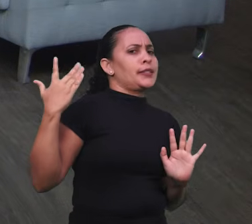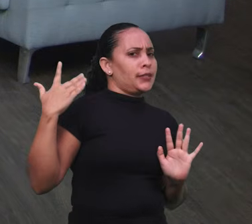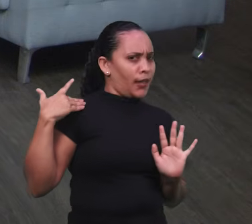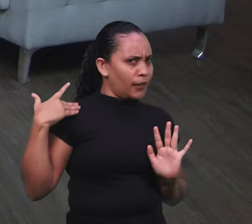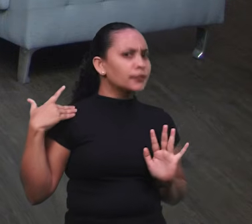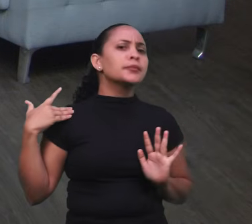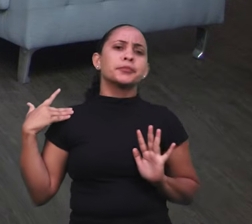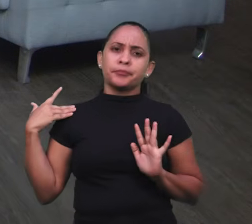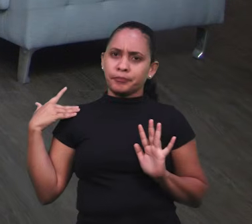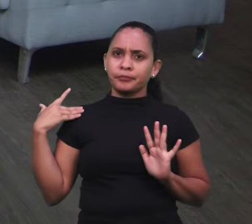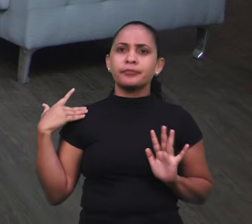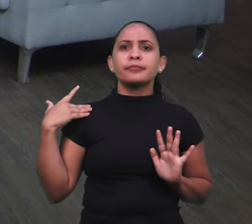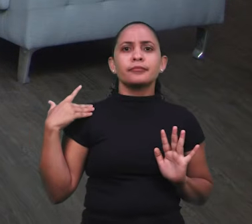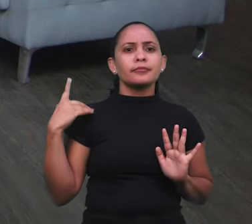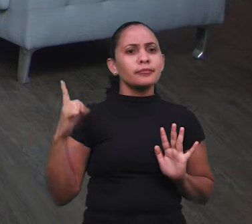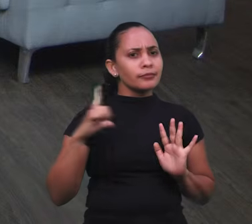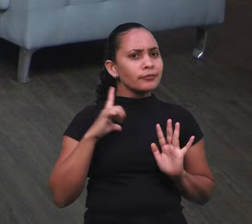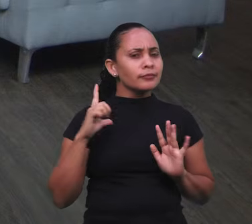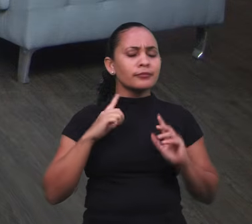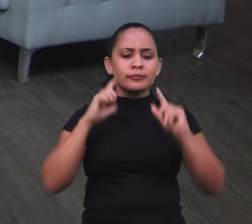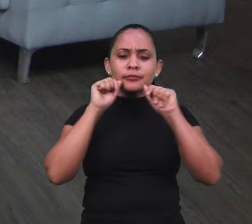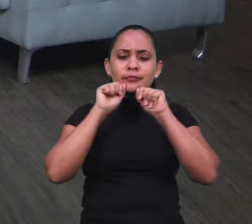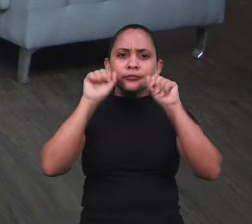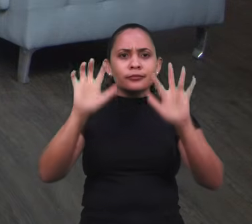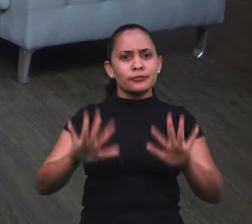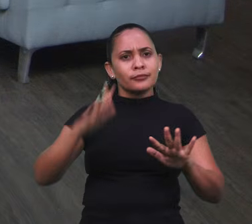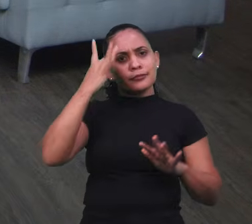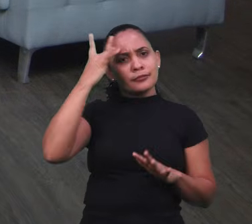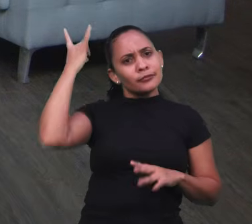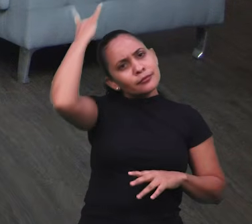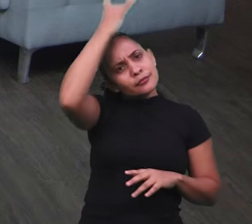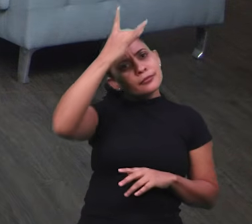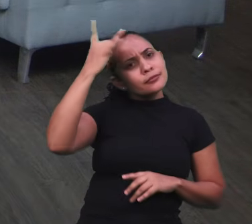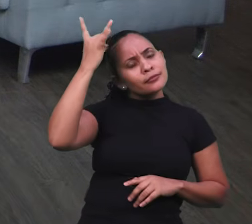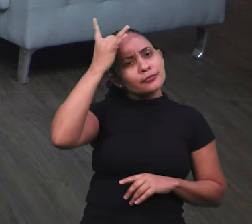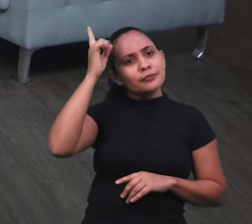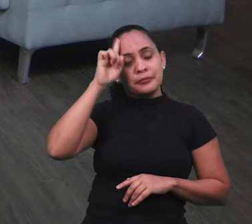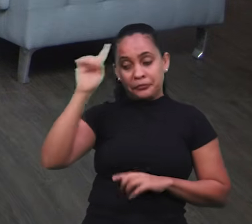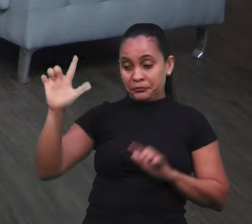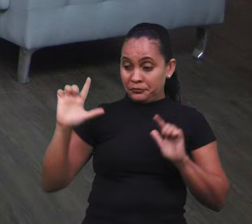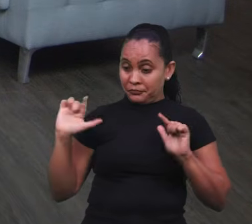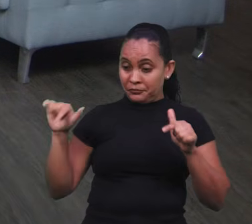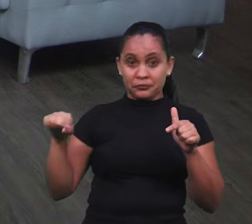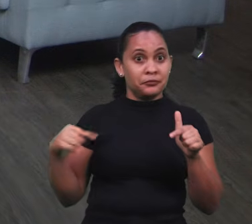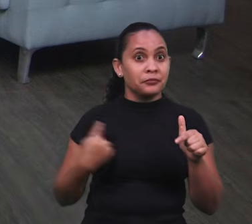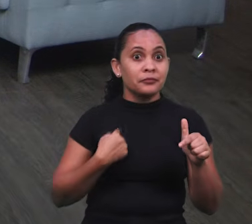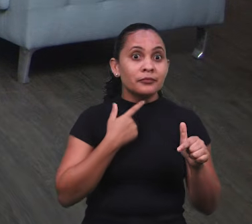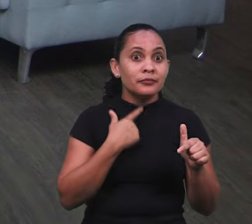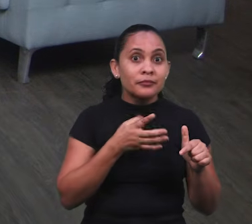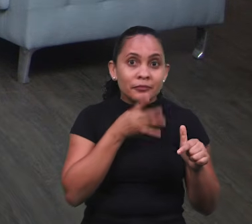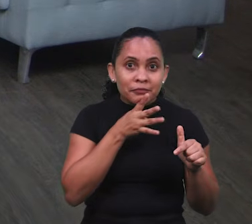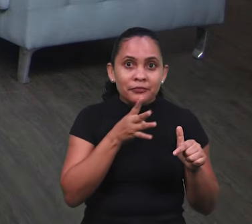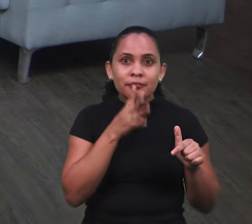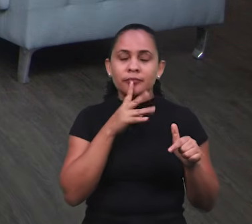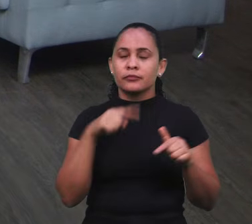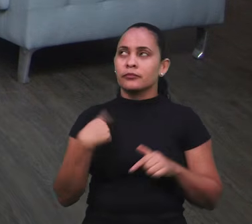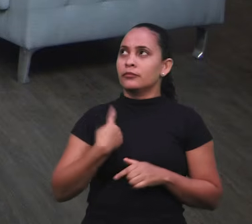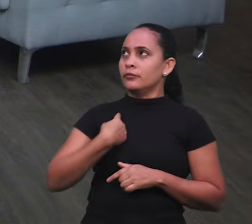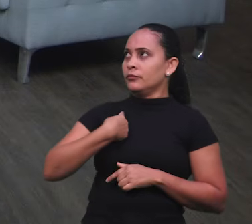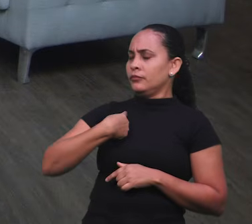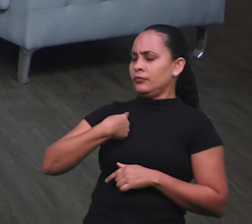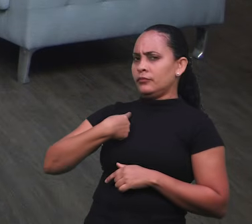que são esses fundamentos, que são as determinações do Espírito Santo, que é tudo aquilo que nós conhecemos não pela